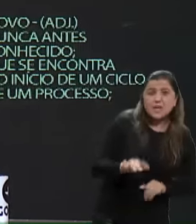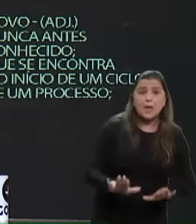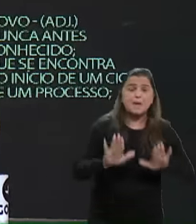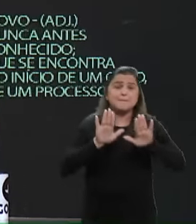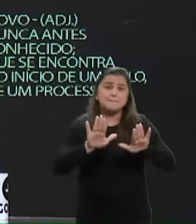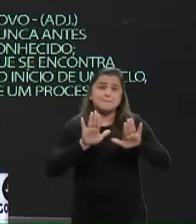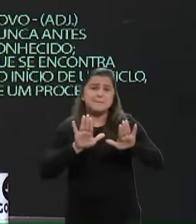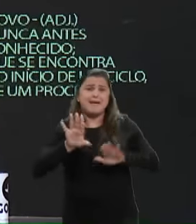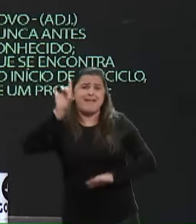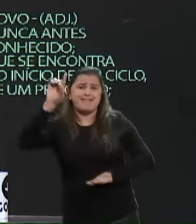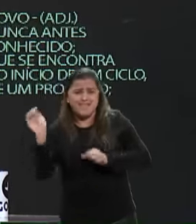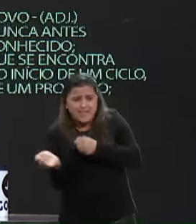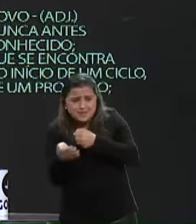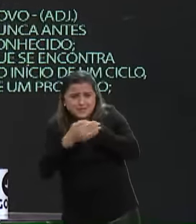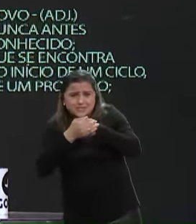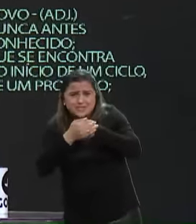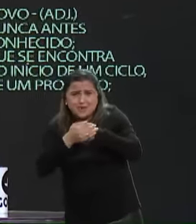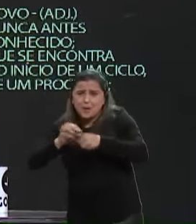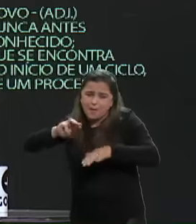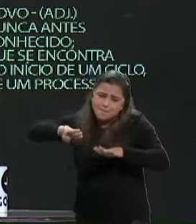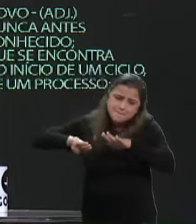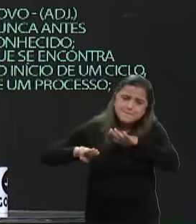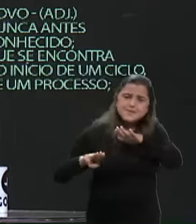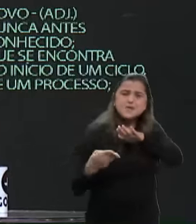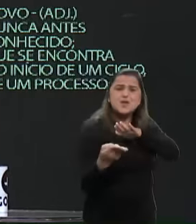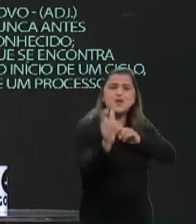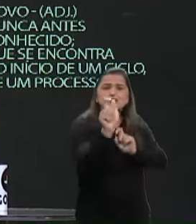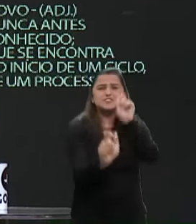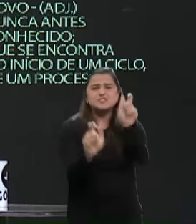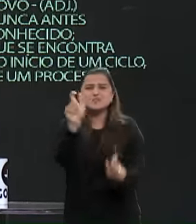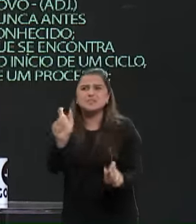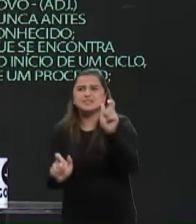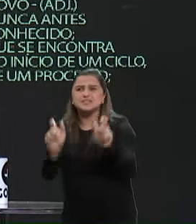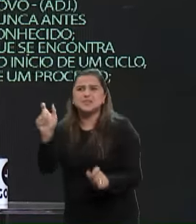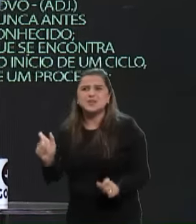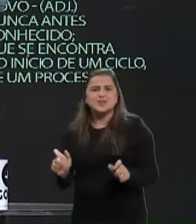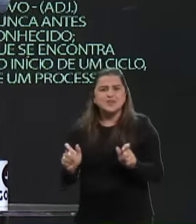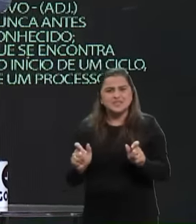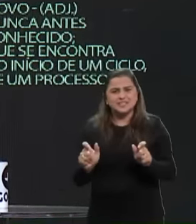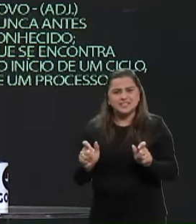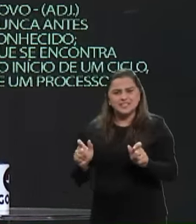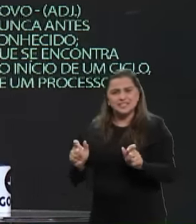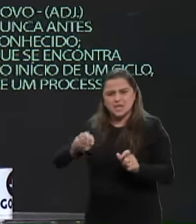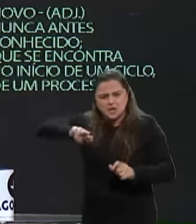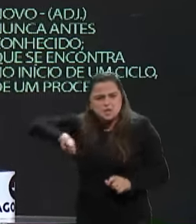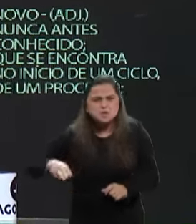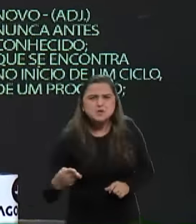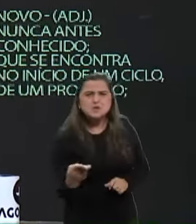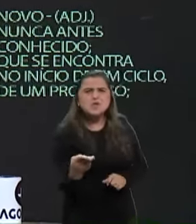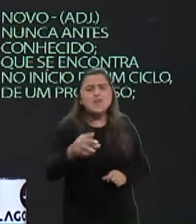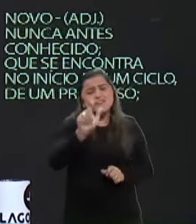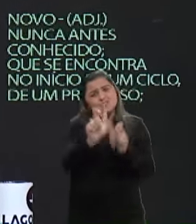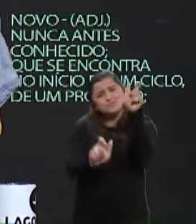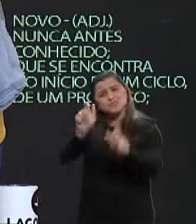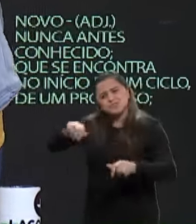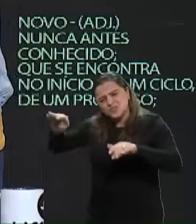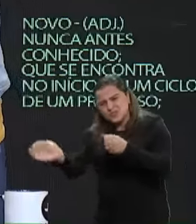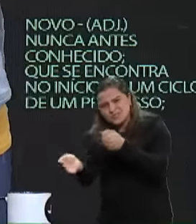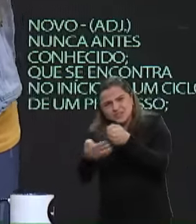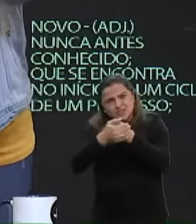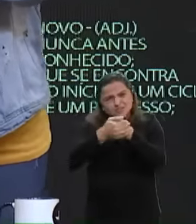esconde milhões de pessoas em meio de lagoas pequenas.